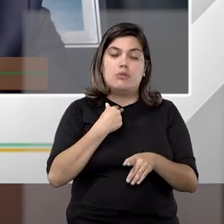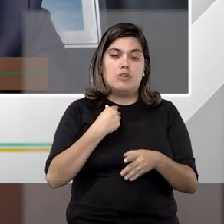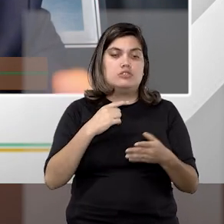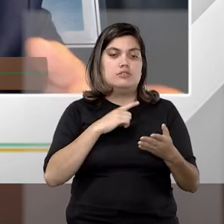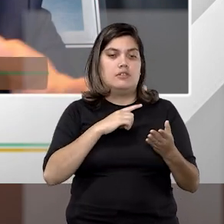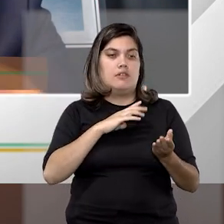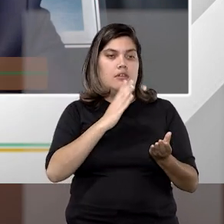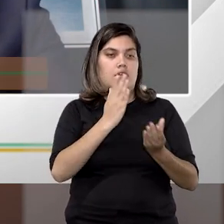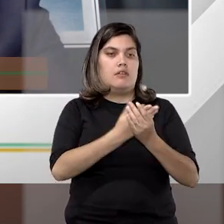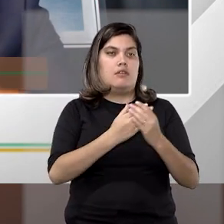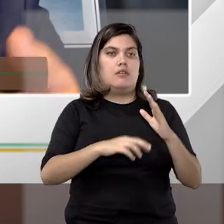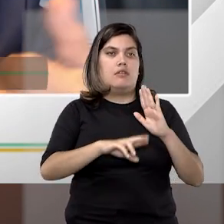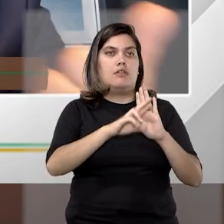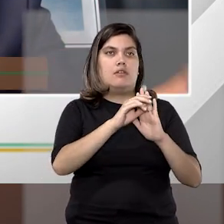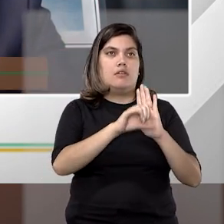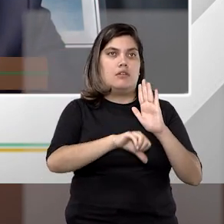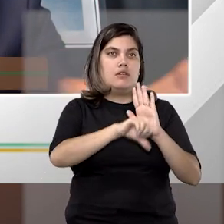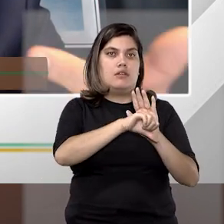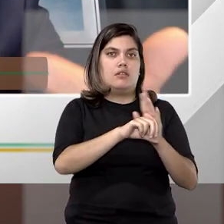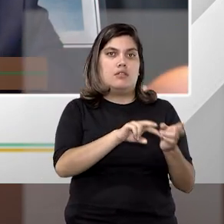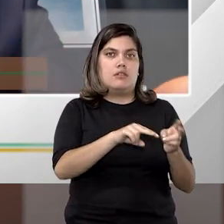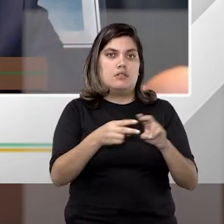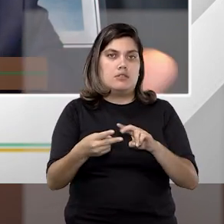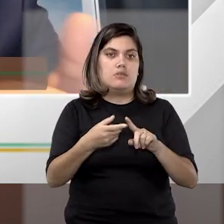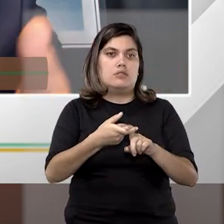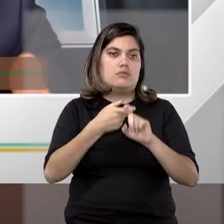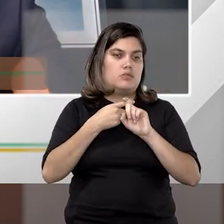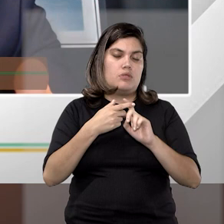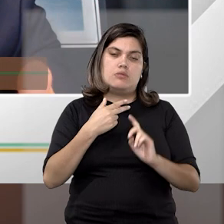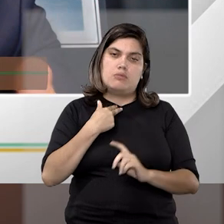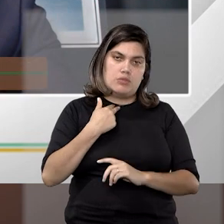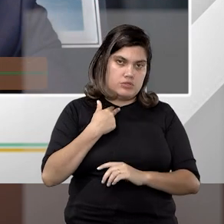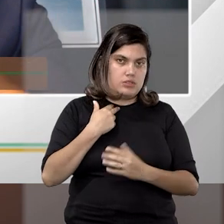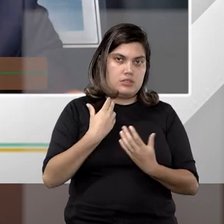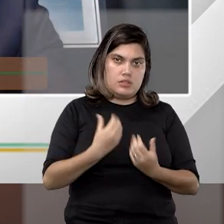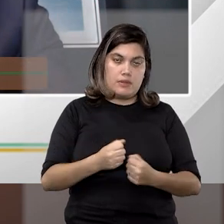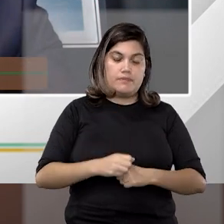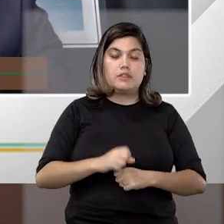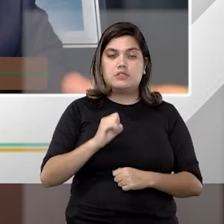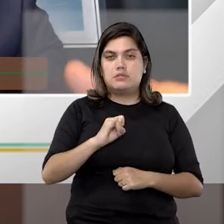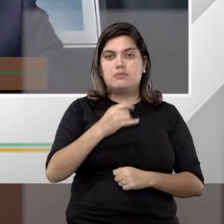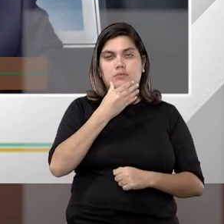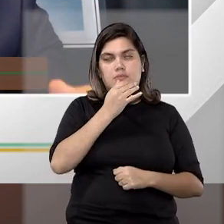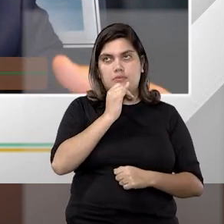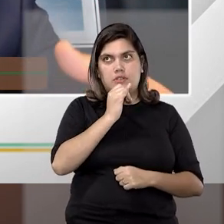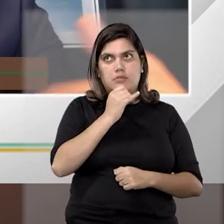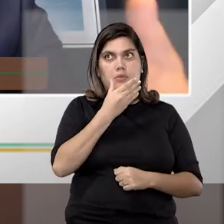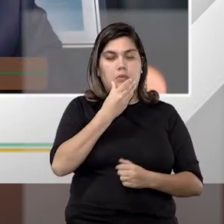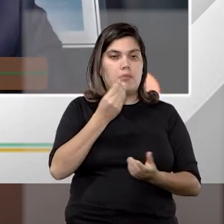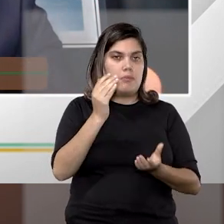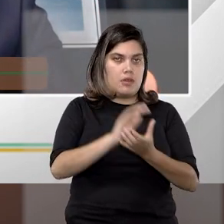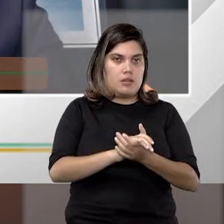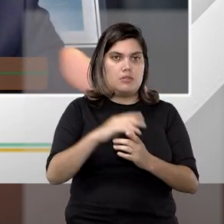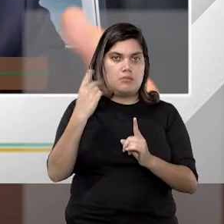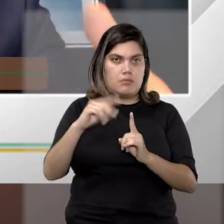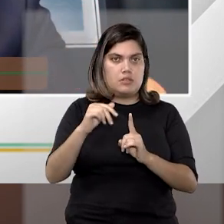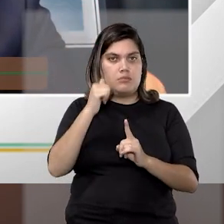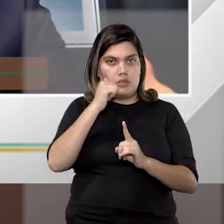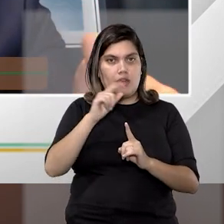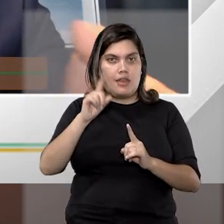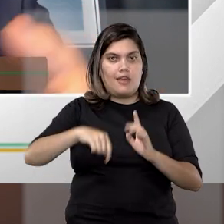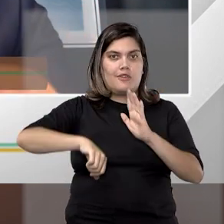receber os institutos despenalizadores composição transação e suspensão em suma seu marido bate na mulher